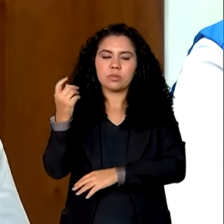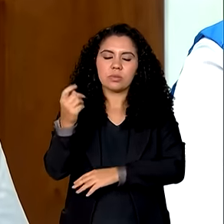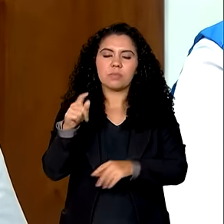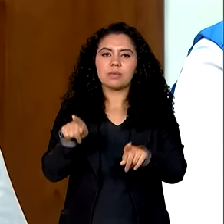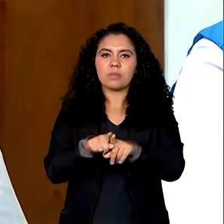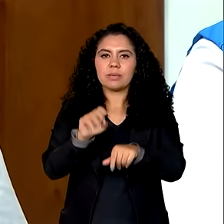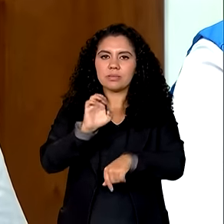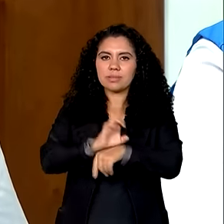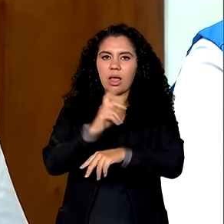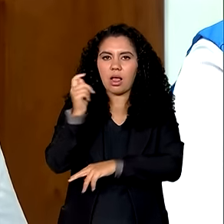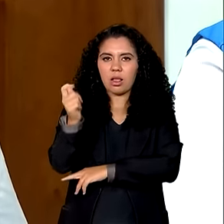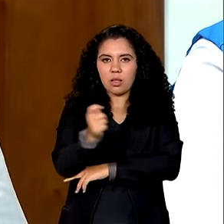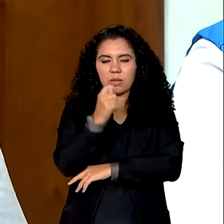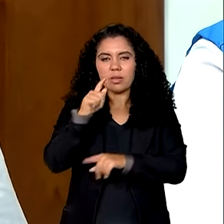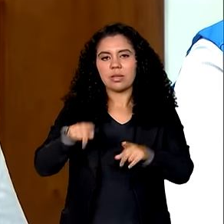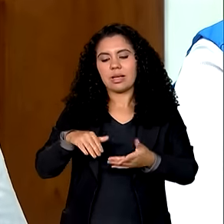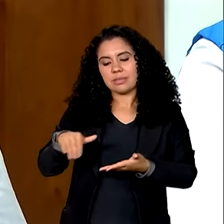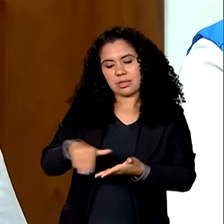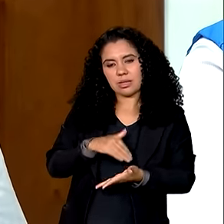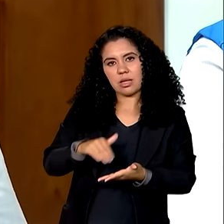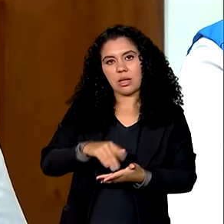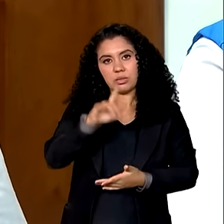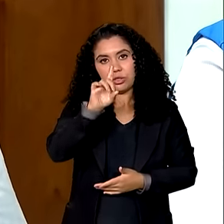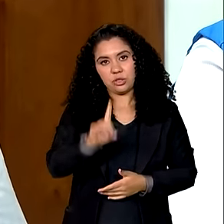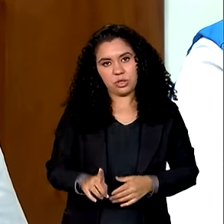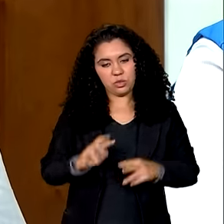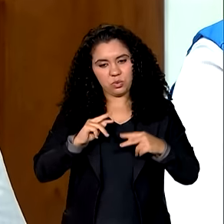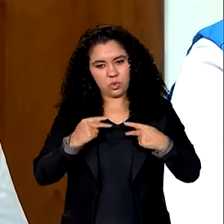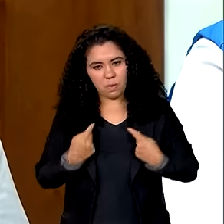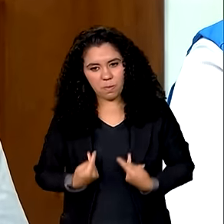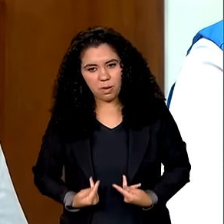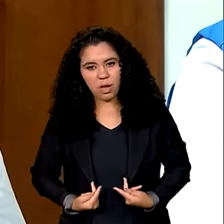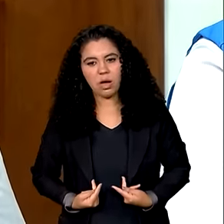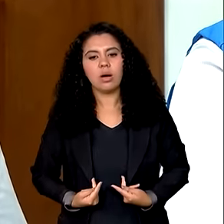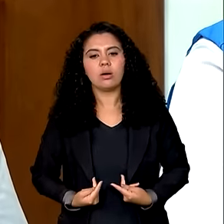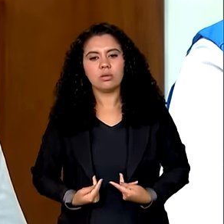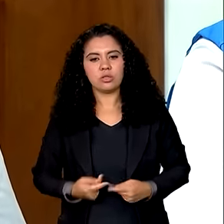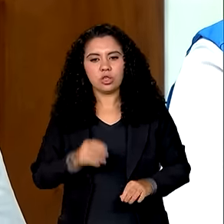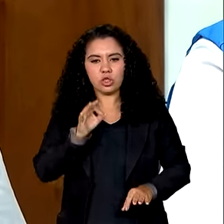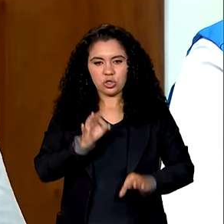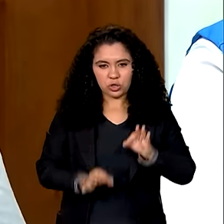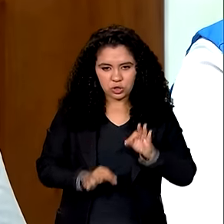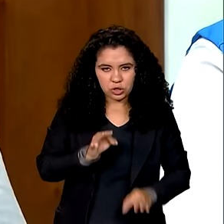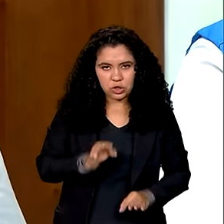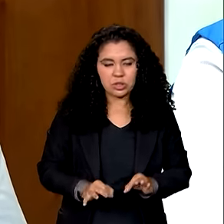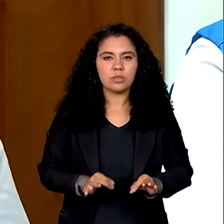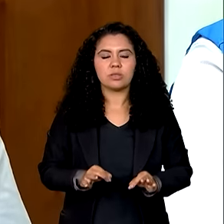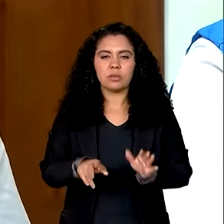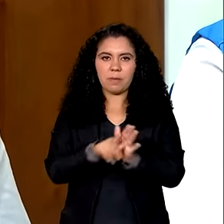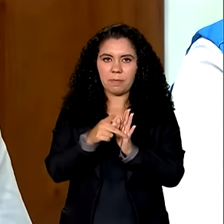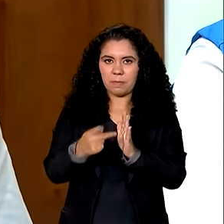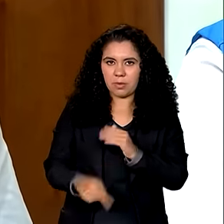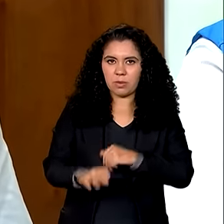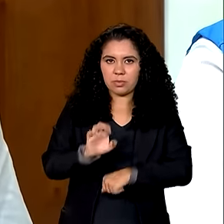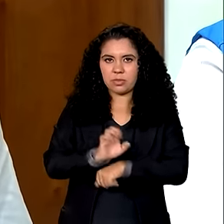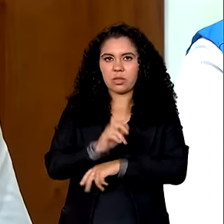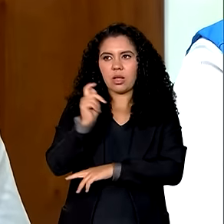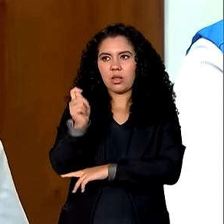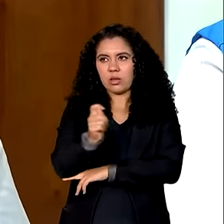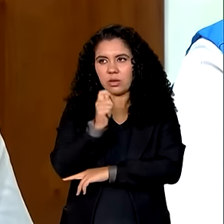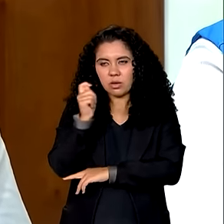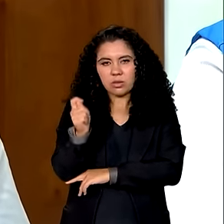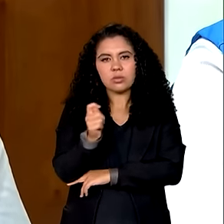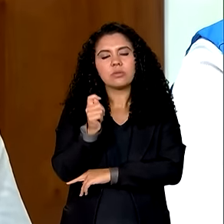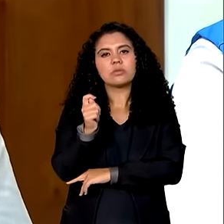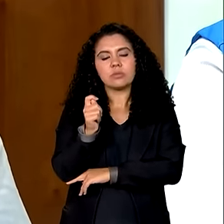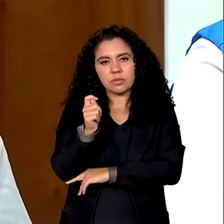a Secretaria de Direitos Humanos e de Justiça e Direitos Humanos do Rio Grande do Sul na hora